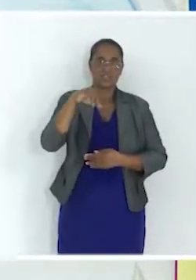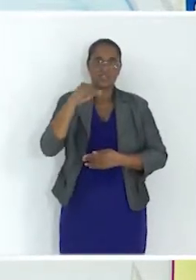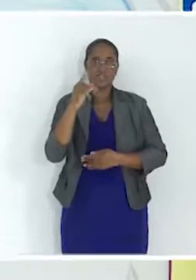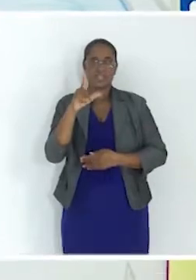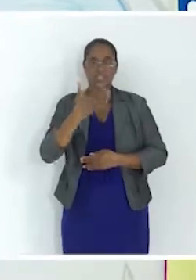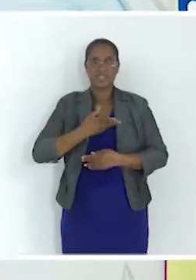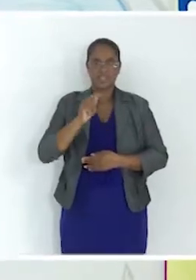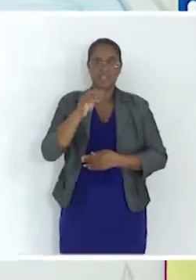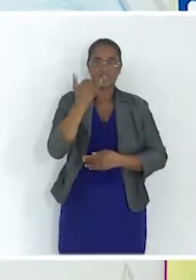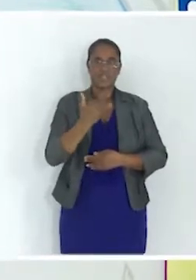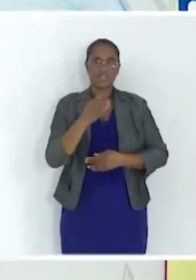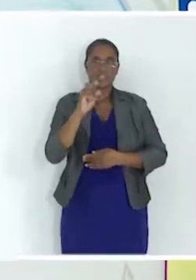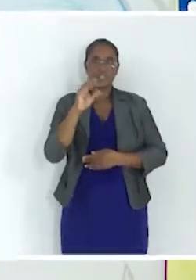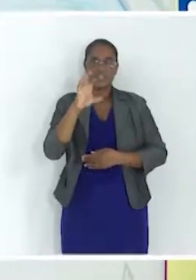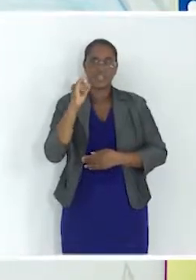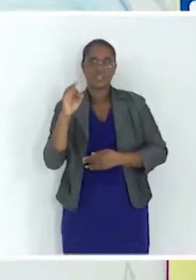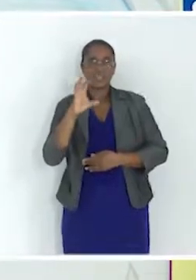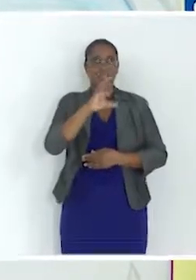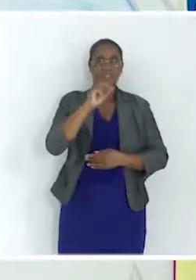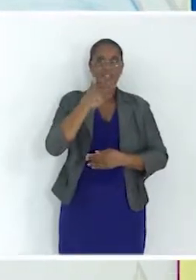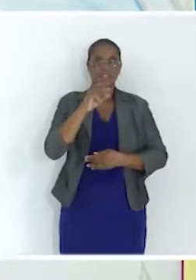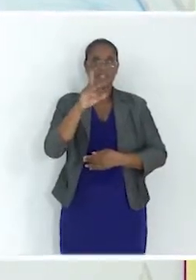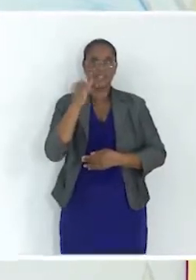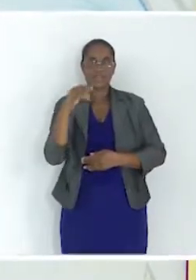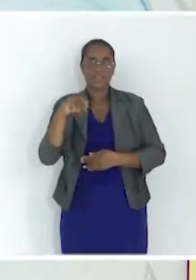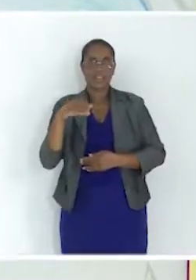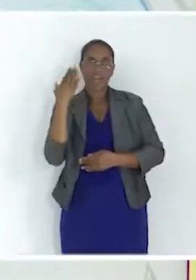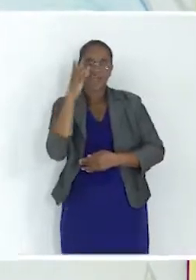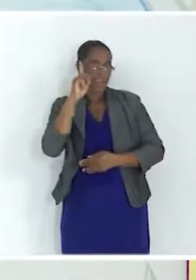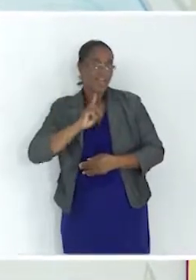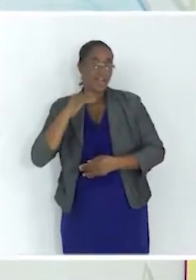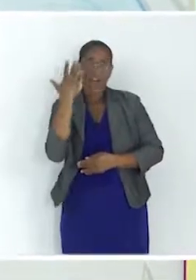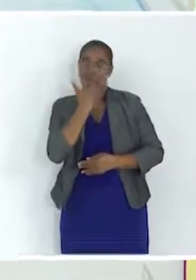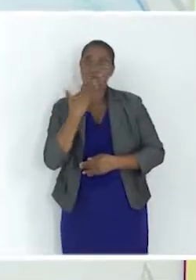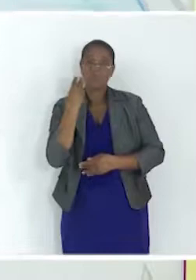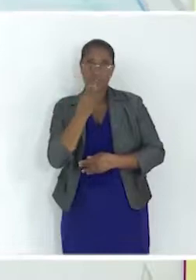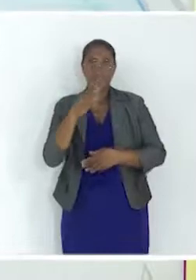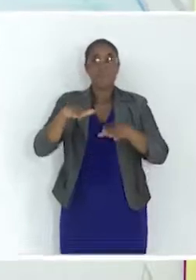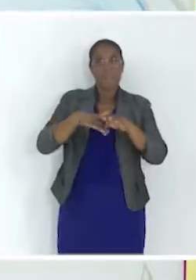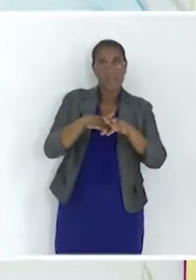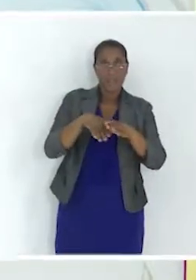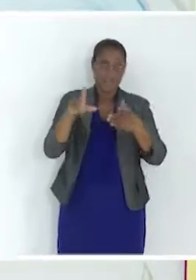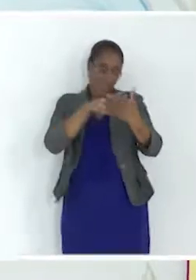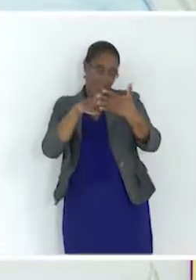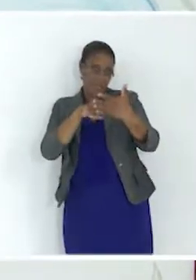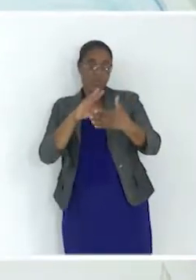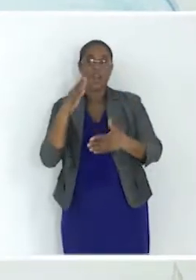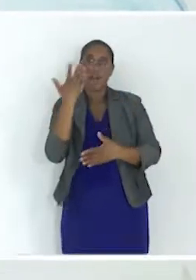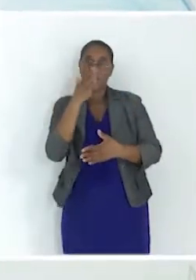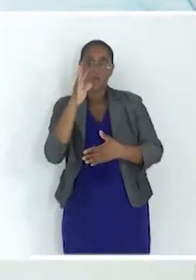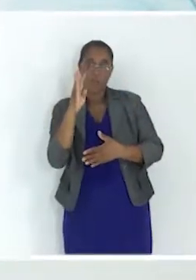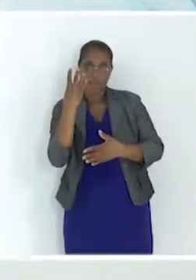Catarina. São alunas que participaram na leitura da quarta aula. Pertencem a uma